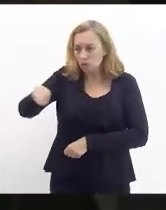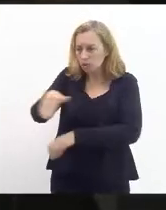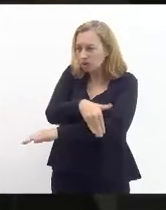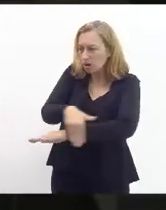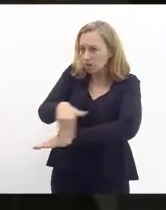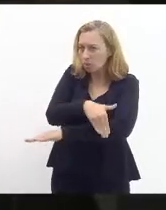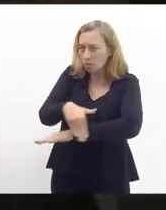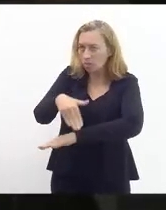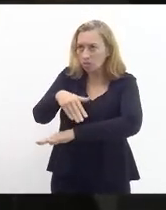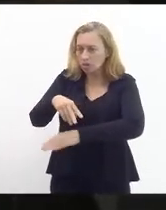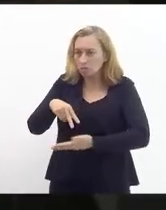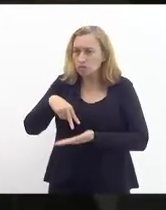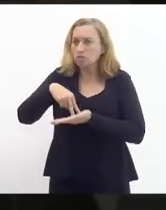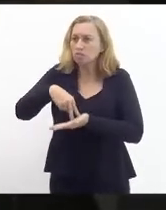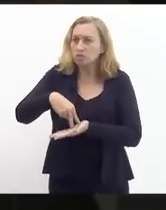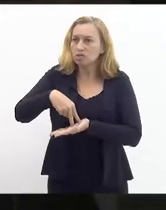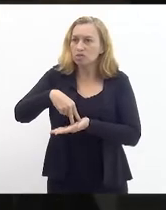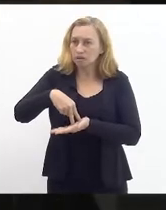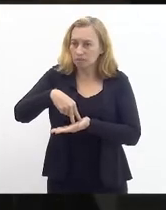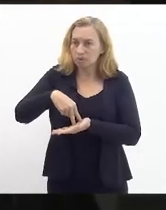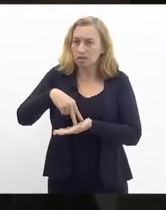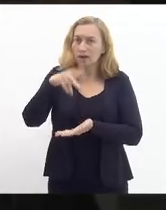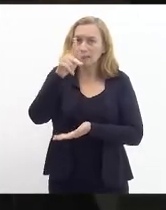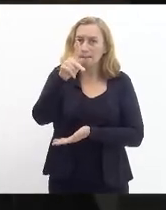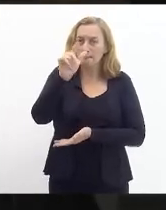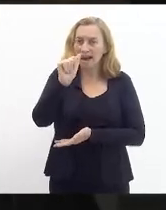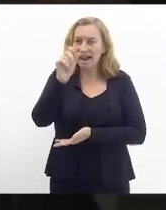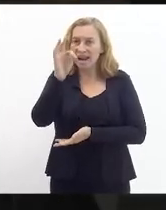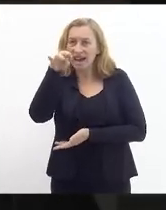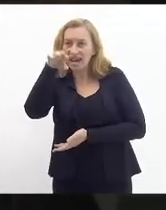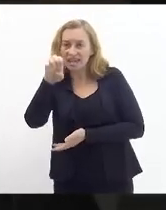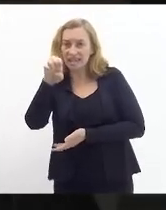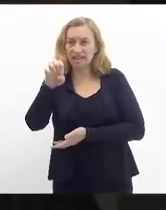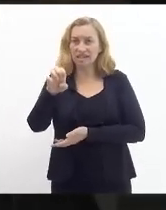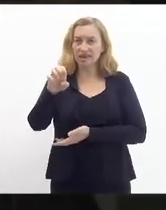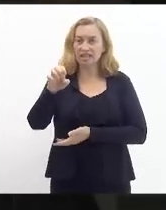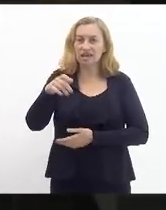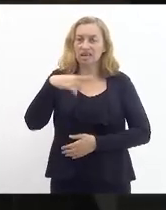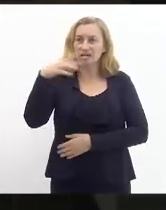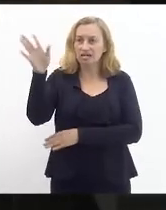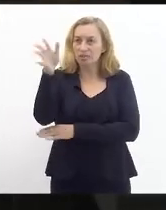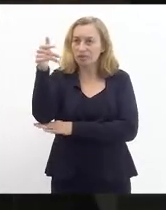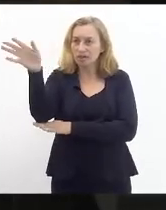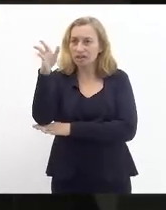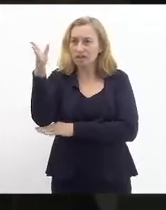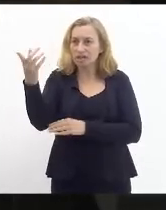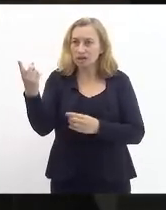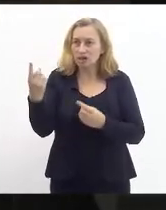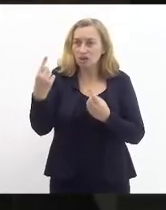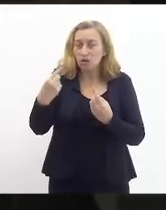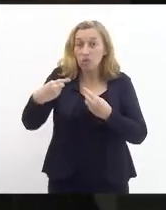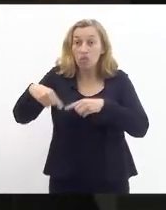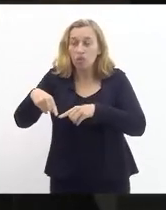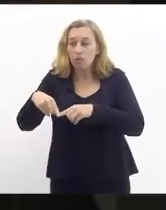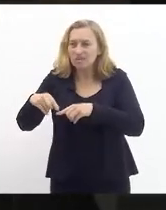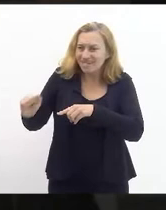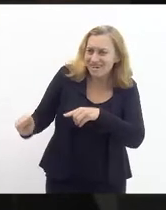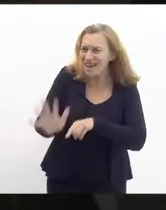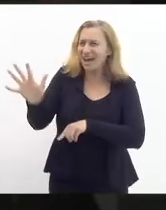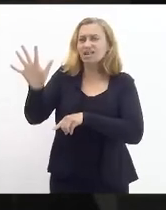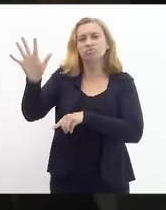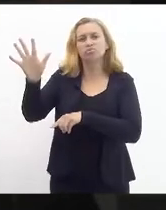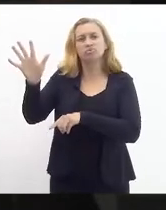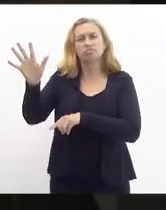rua subiu nos palanques que naquela época tinha paulek e levantava a bandeira de combate a carestia